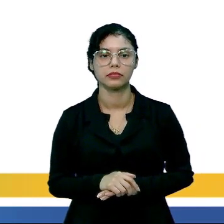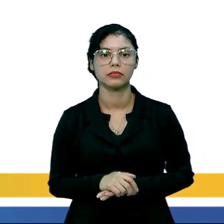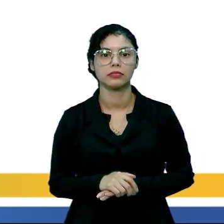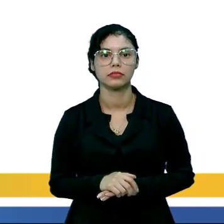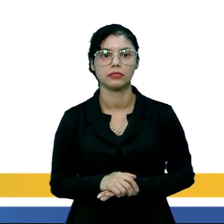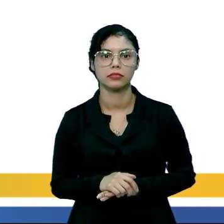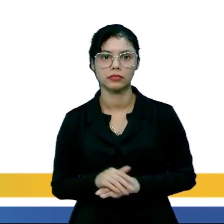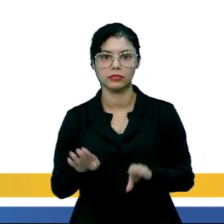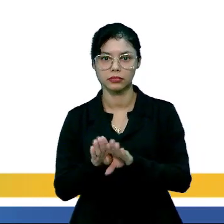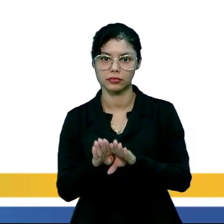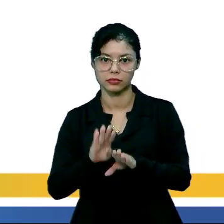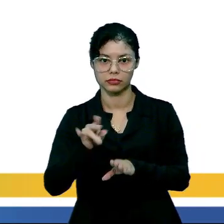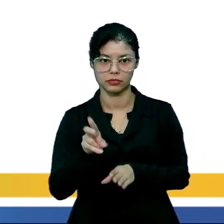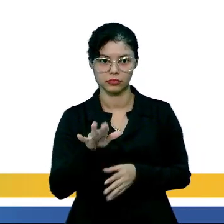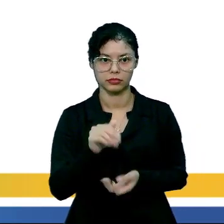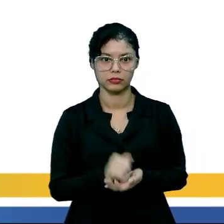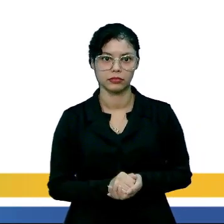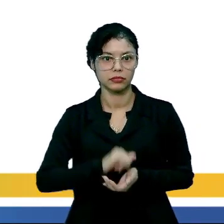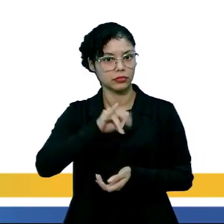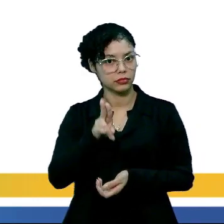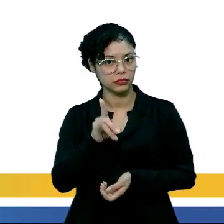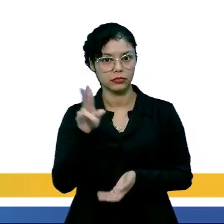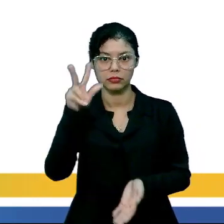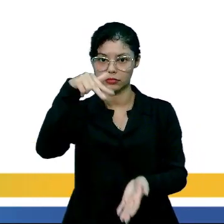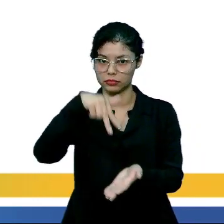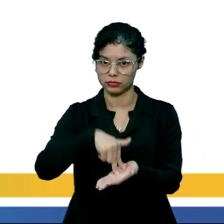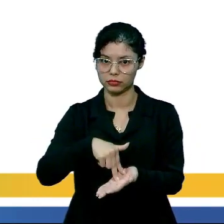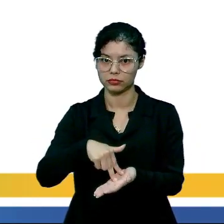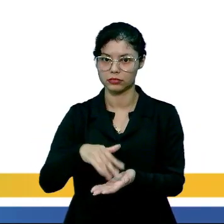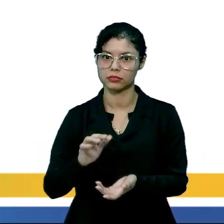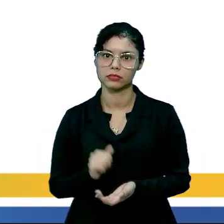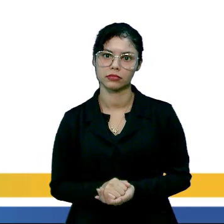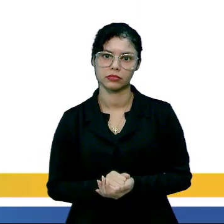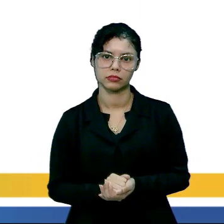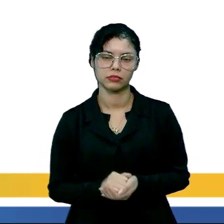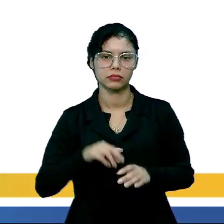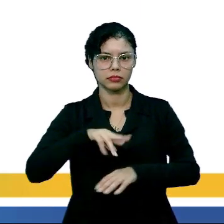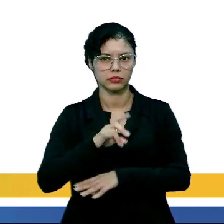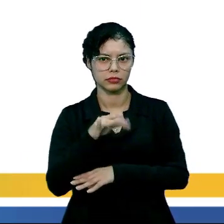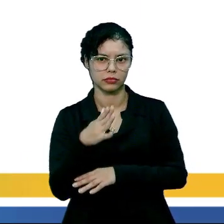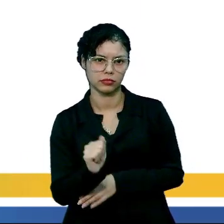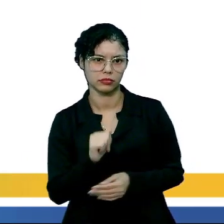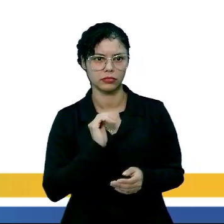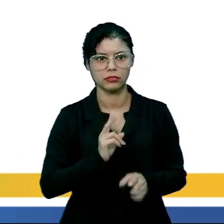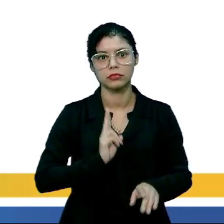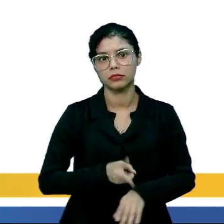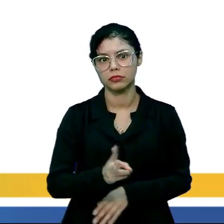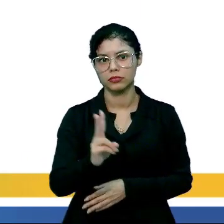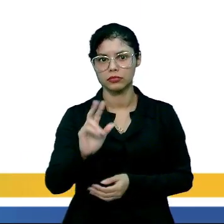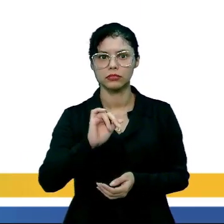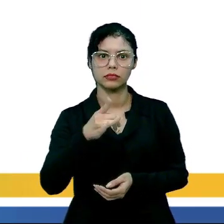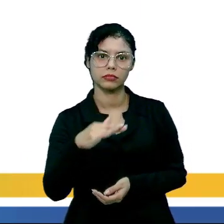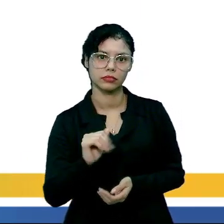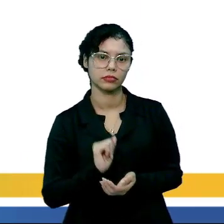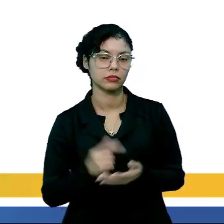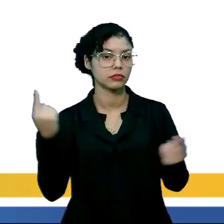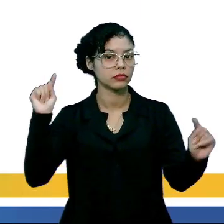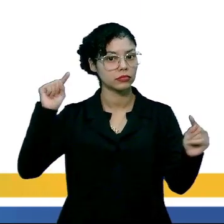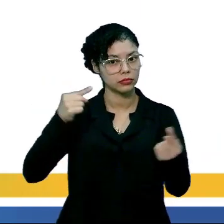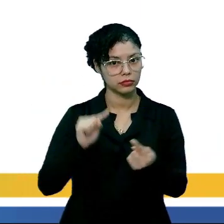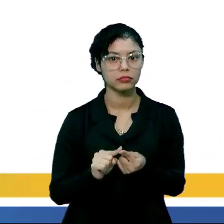meio determinante em Jerônimo. Jerônimo levantou-se quase que maquinalmente e, seguido